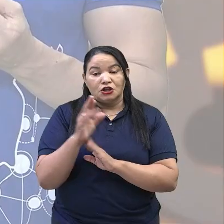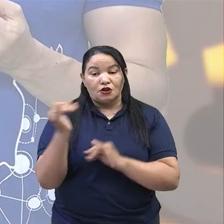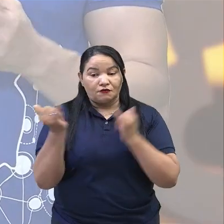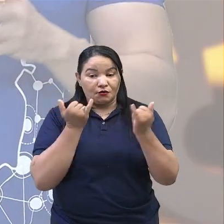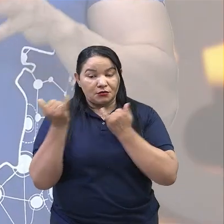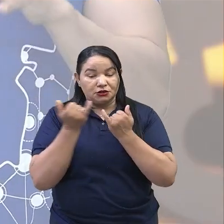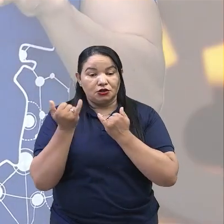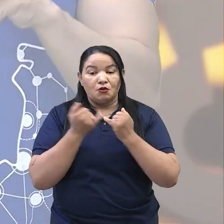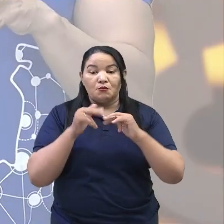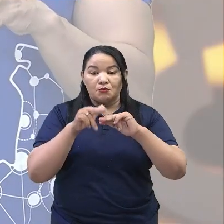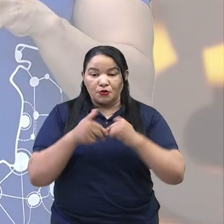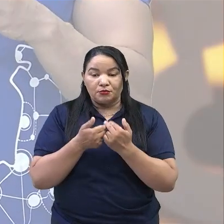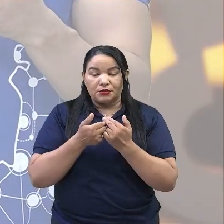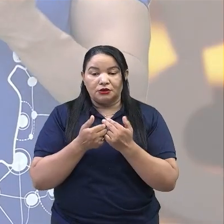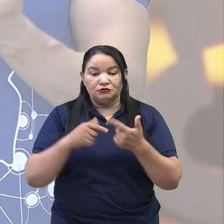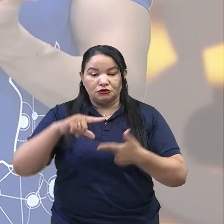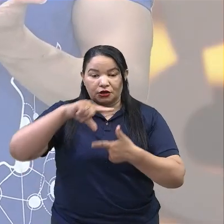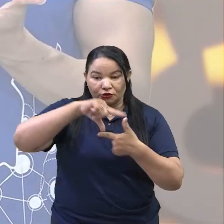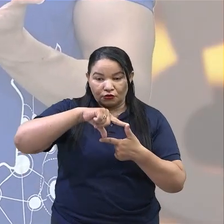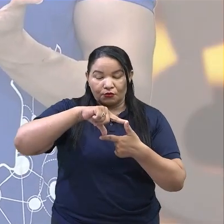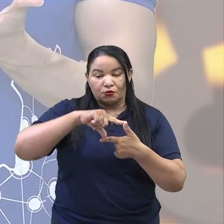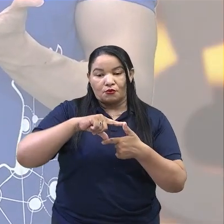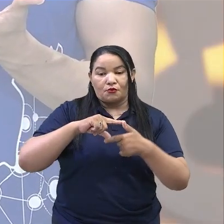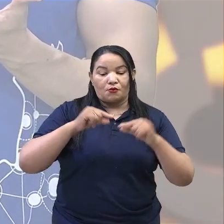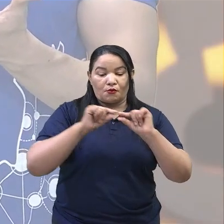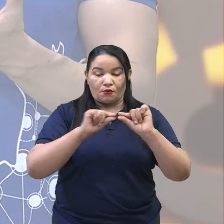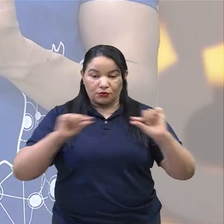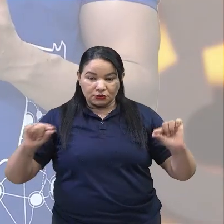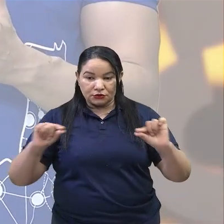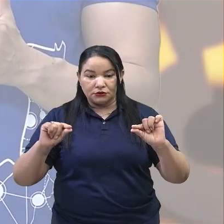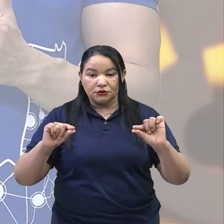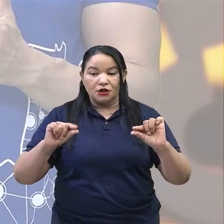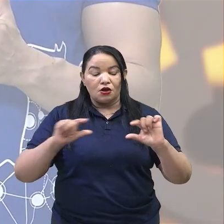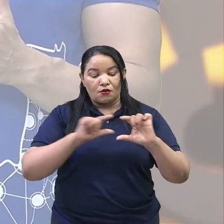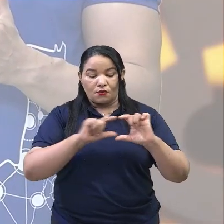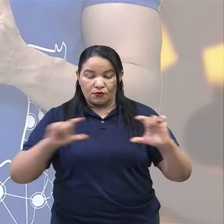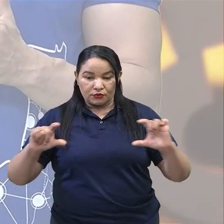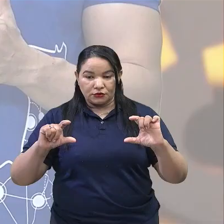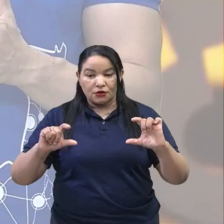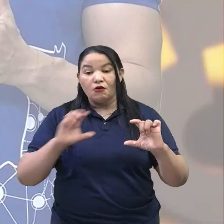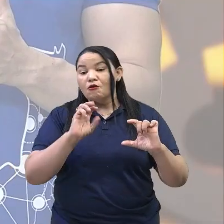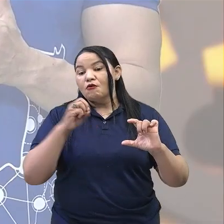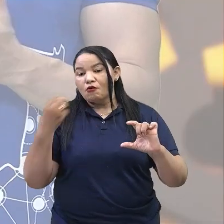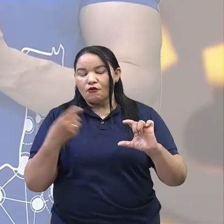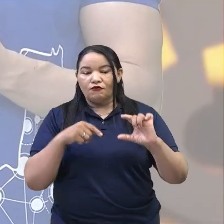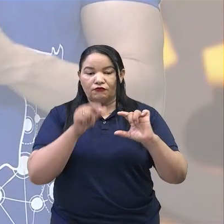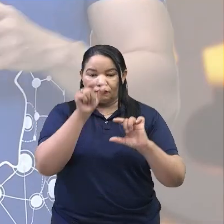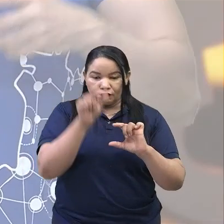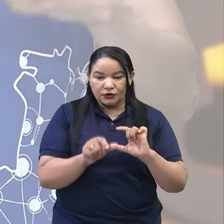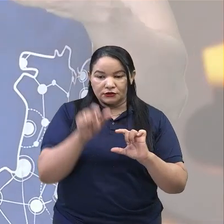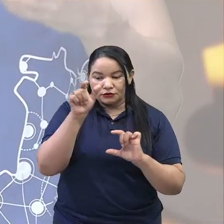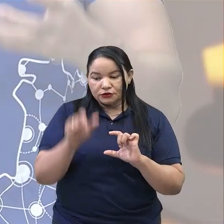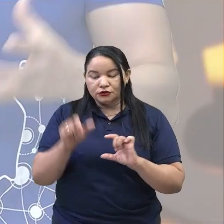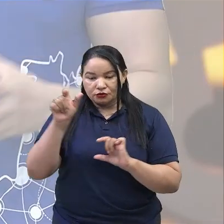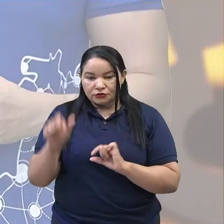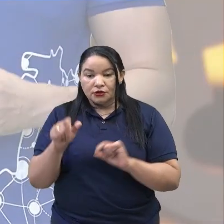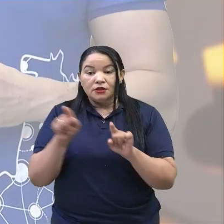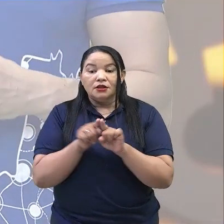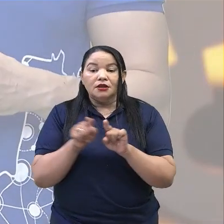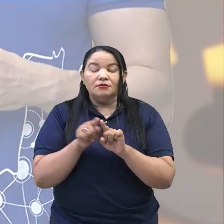de retângulos que podem ser horizontais, seriam as barras, e vertical, que seriam ali as colunas.